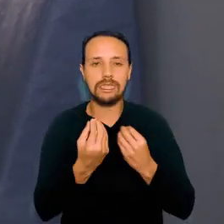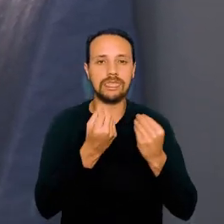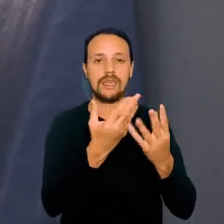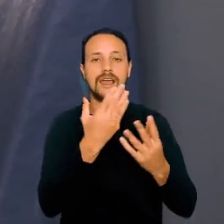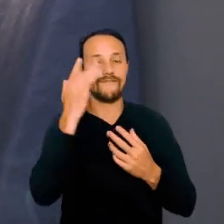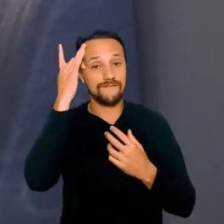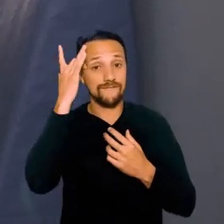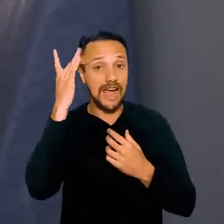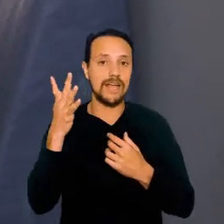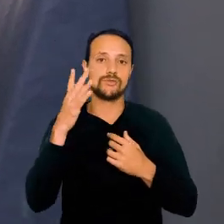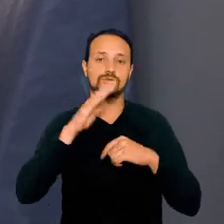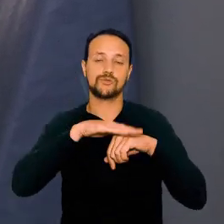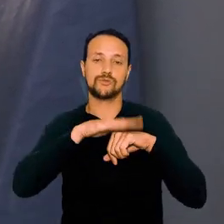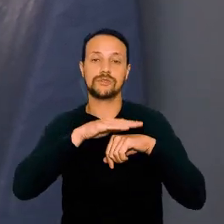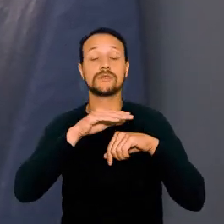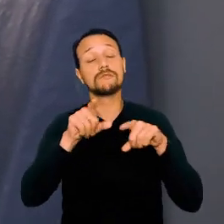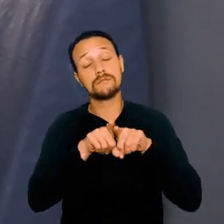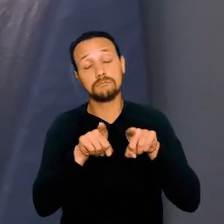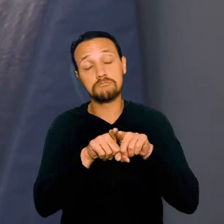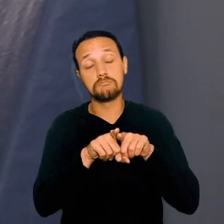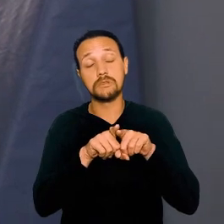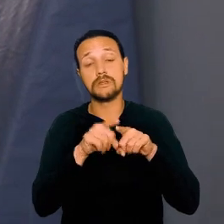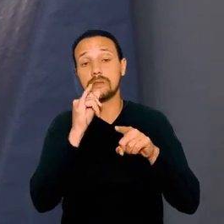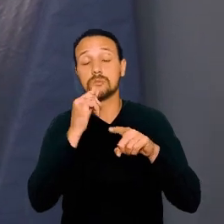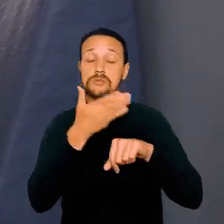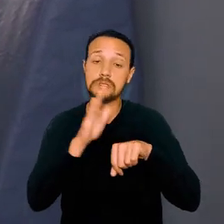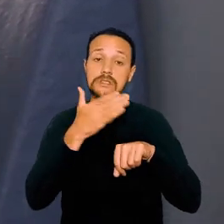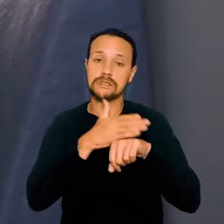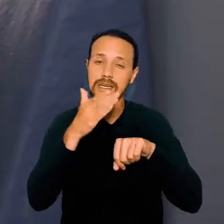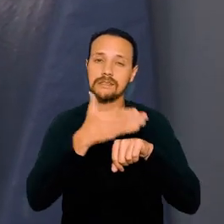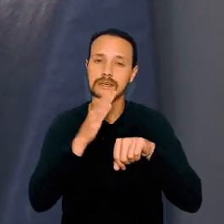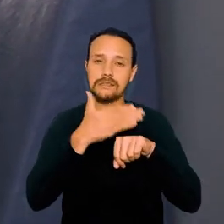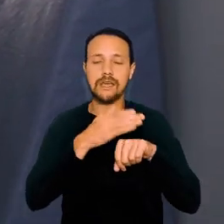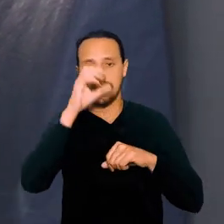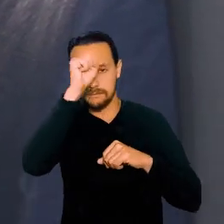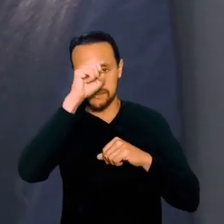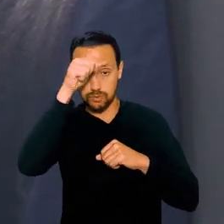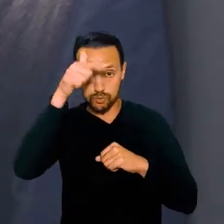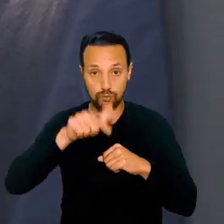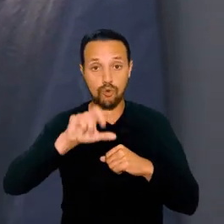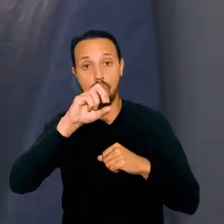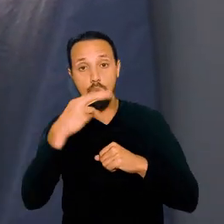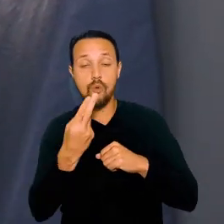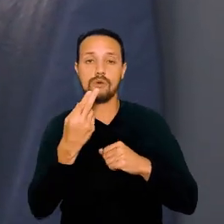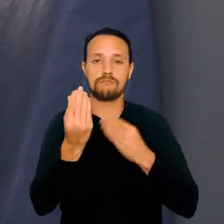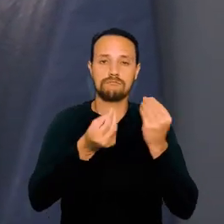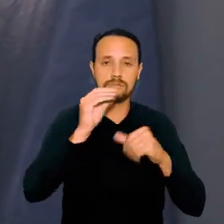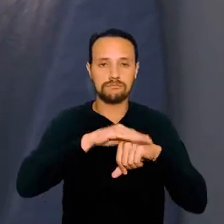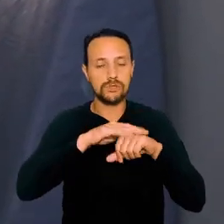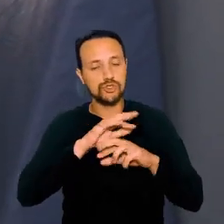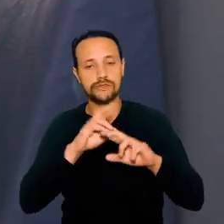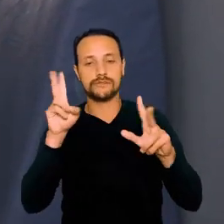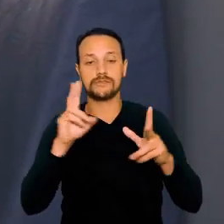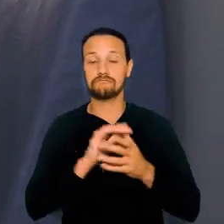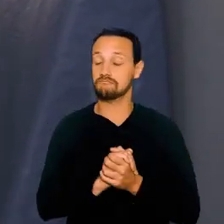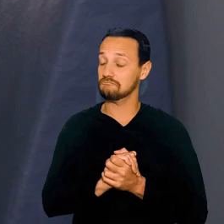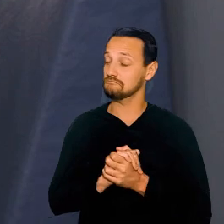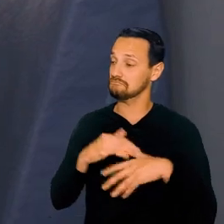e participar das atividades. Além da assessoria escolar, a gente também conta com uma oficina de confecção